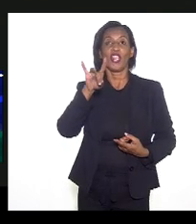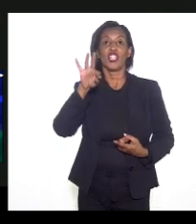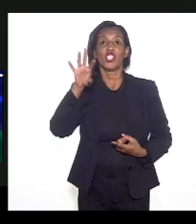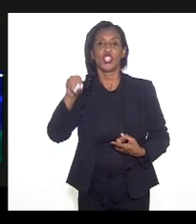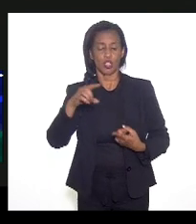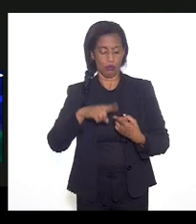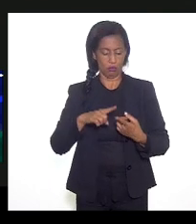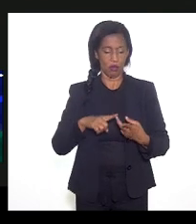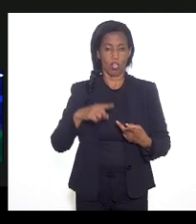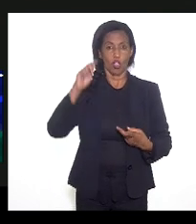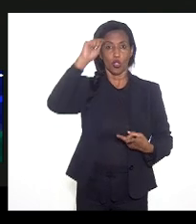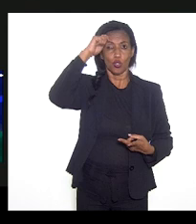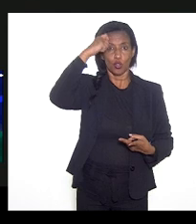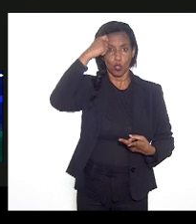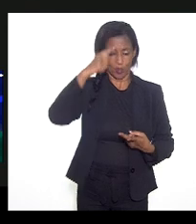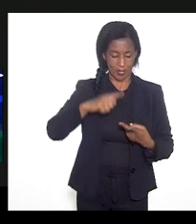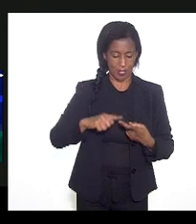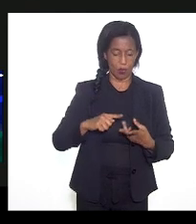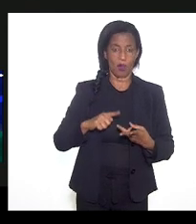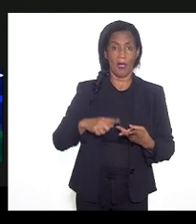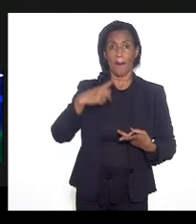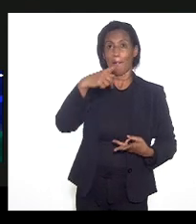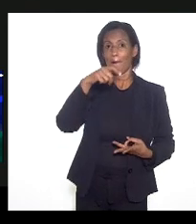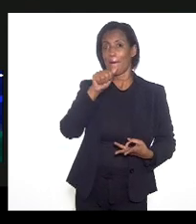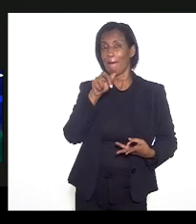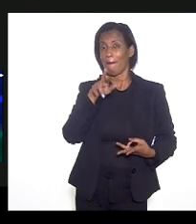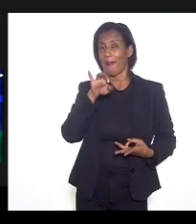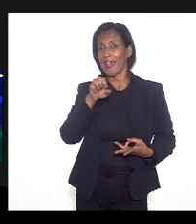sou negro, eu moro em Padre Miguel.